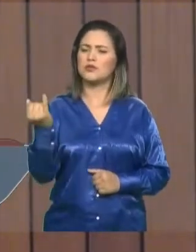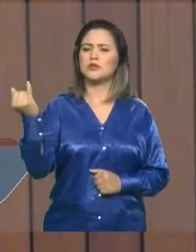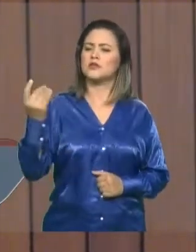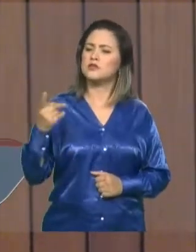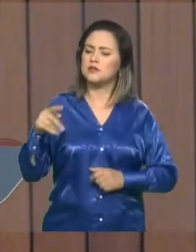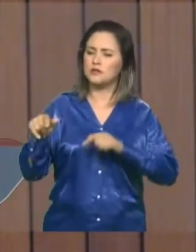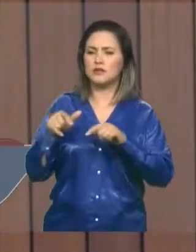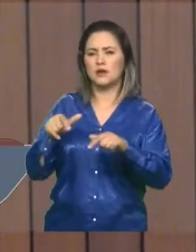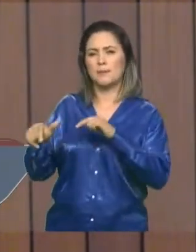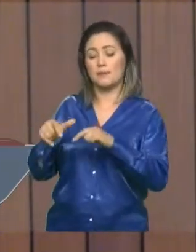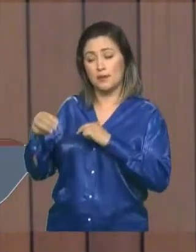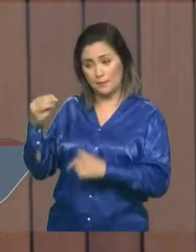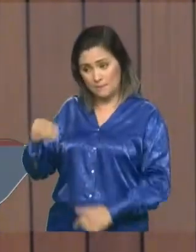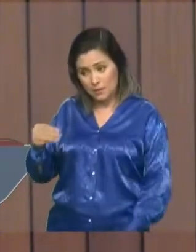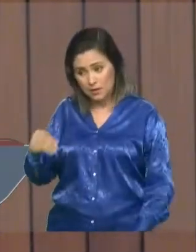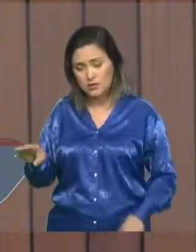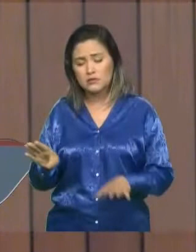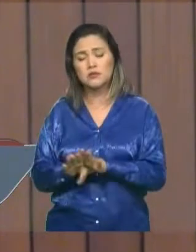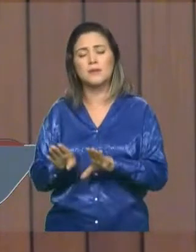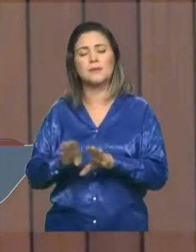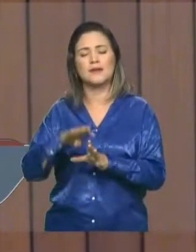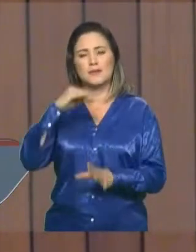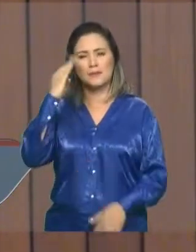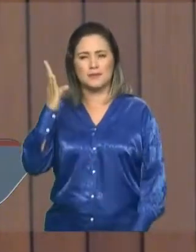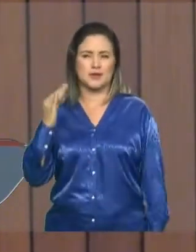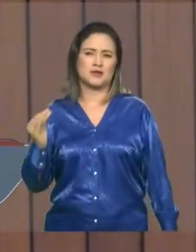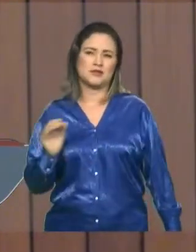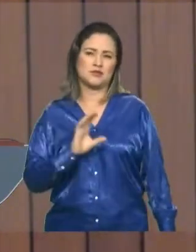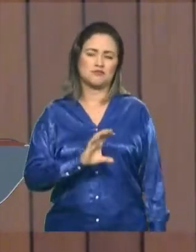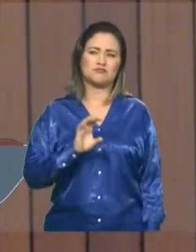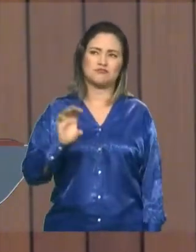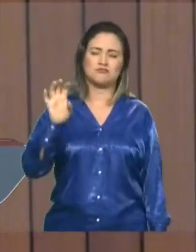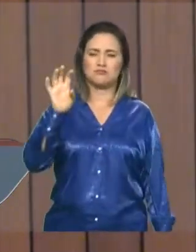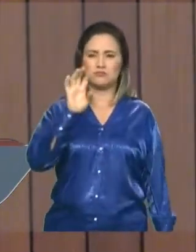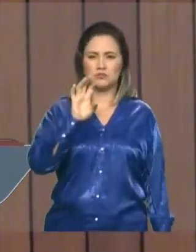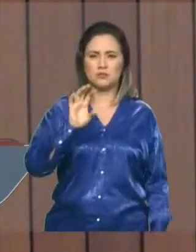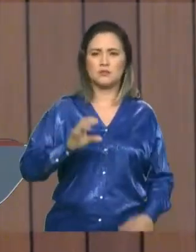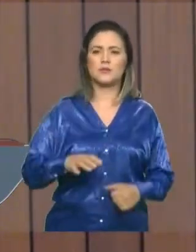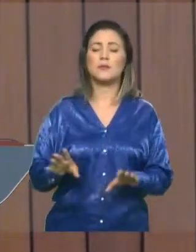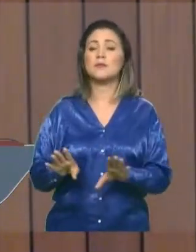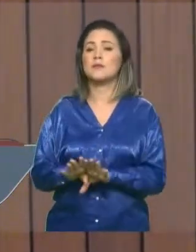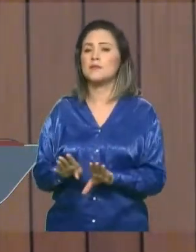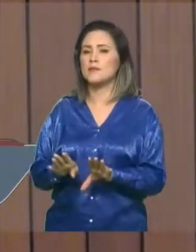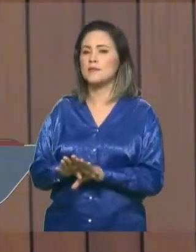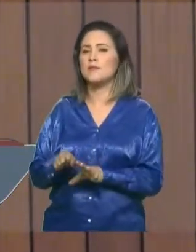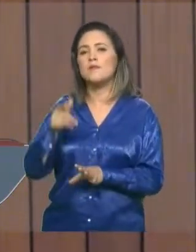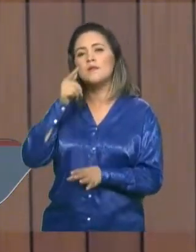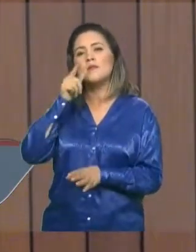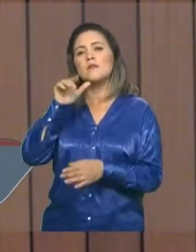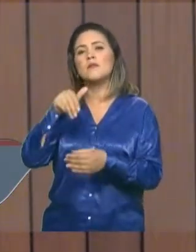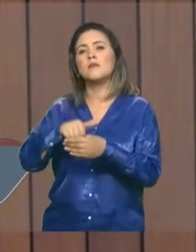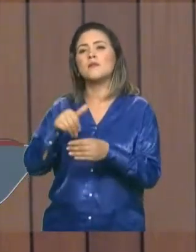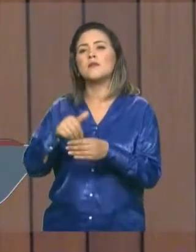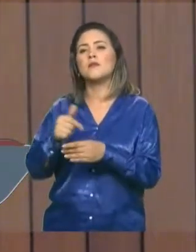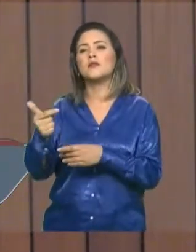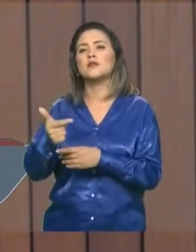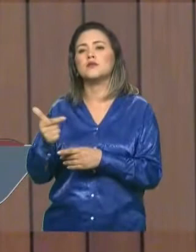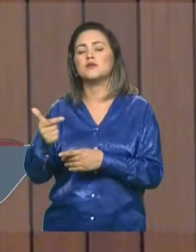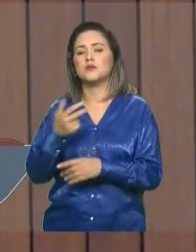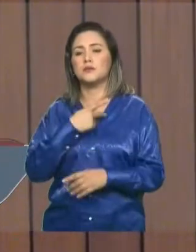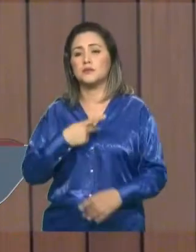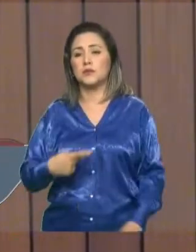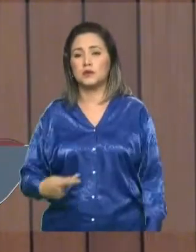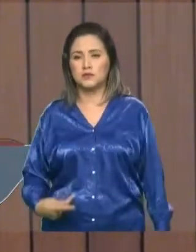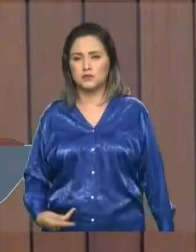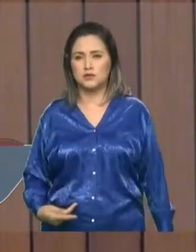Brasil. Destaco também, presidente, a reeleição do nosso presidente estadual do partido,